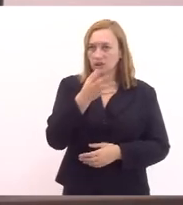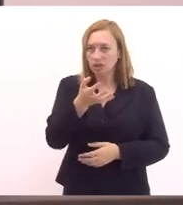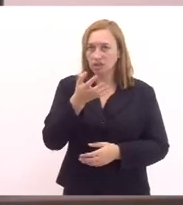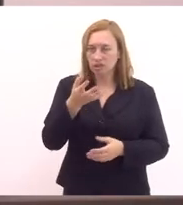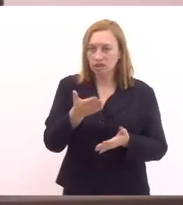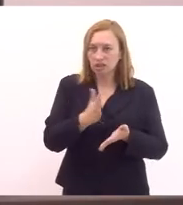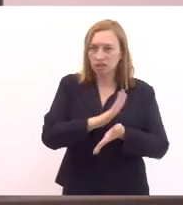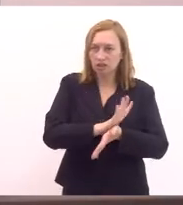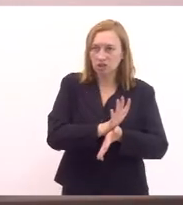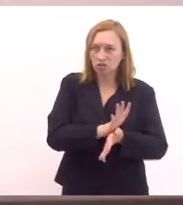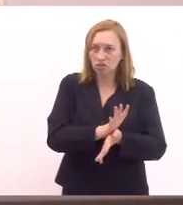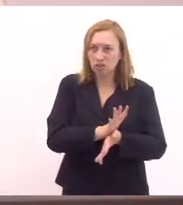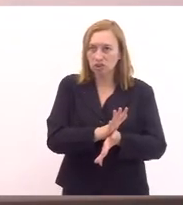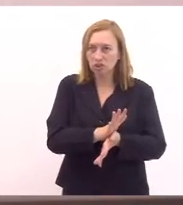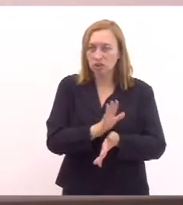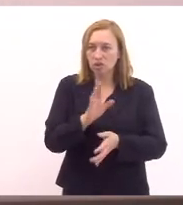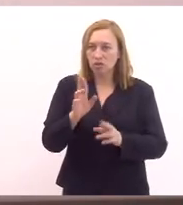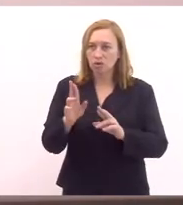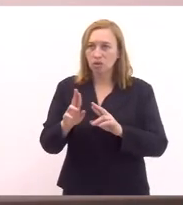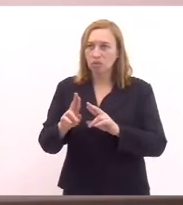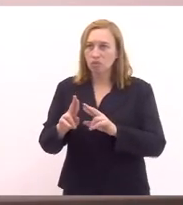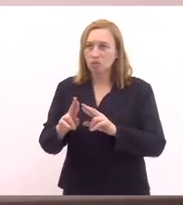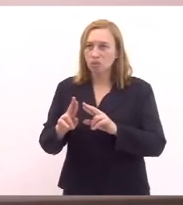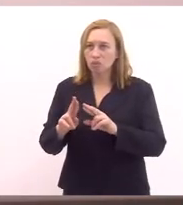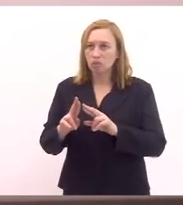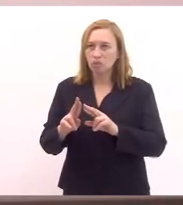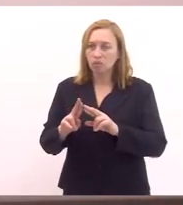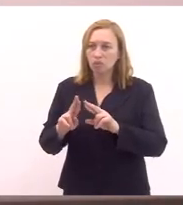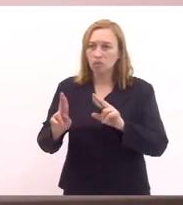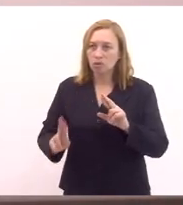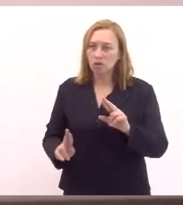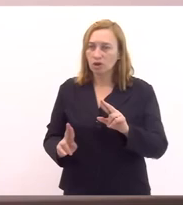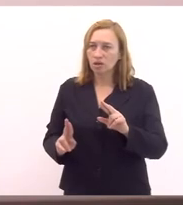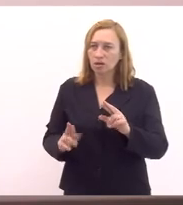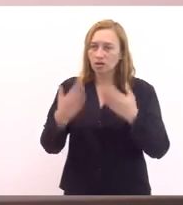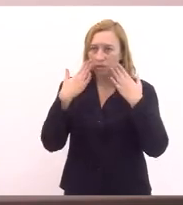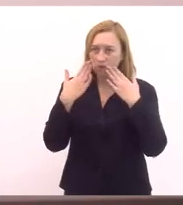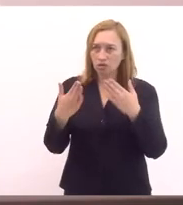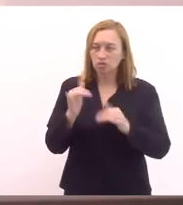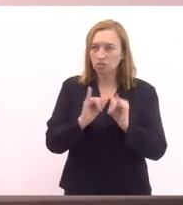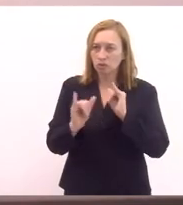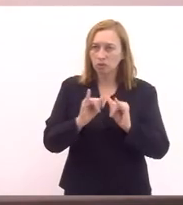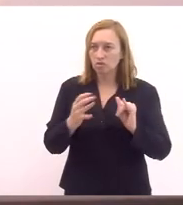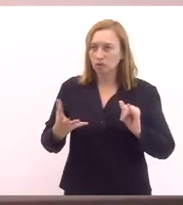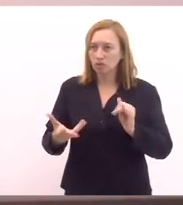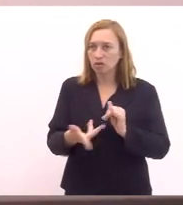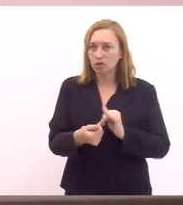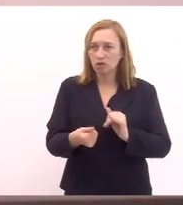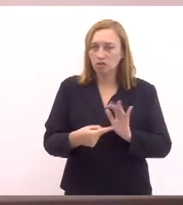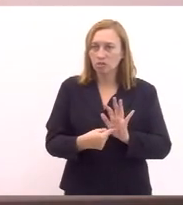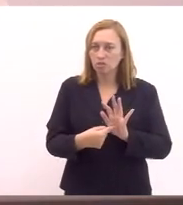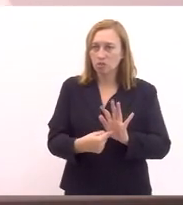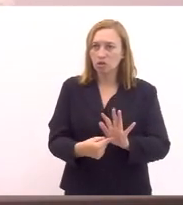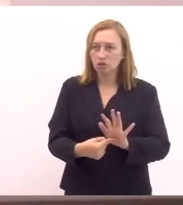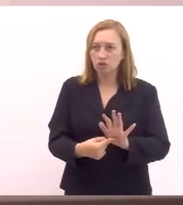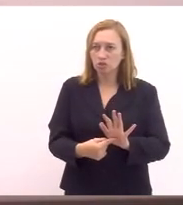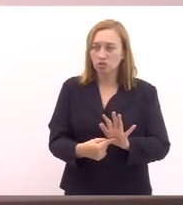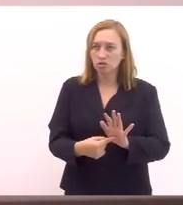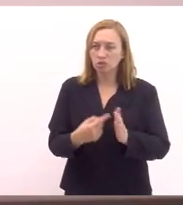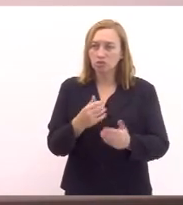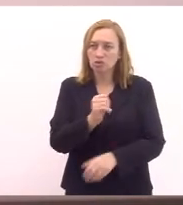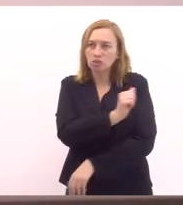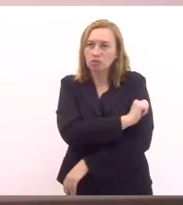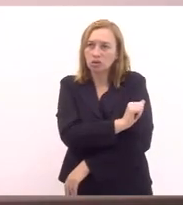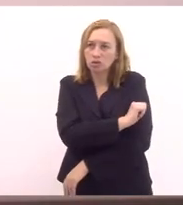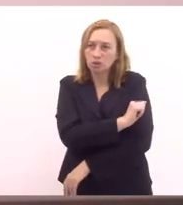acabar com ela a UERJ apresentou dados maravilhosos mostrando que os estudantes cotistas tiveram